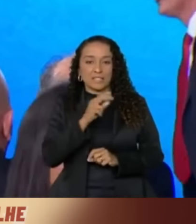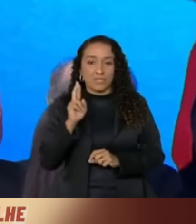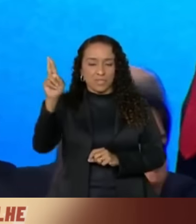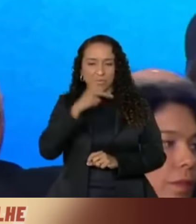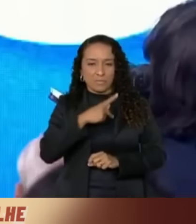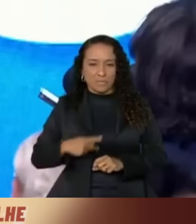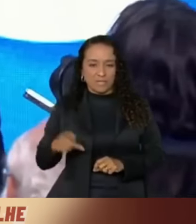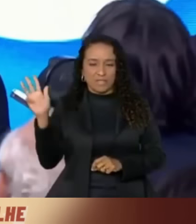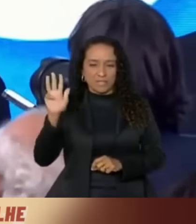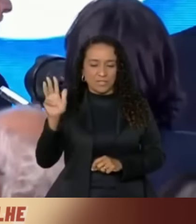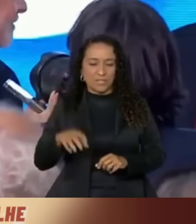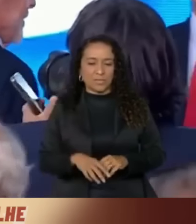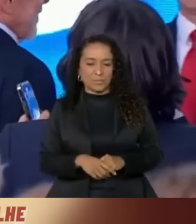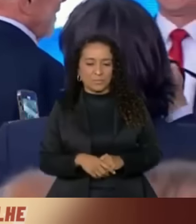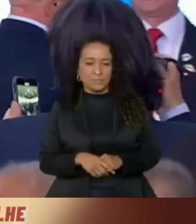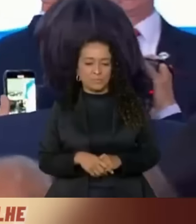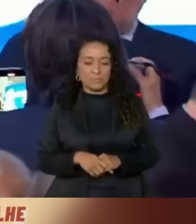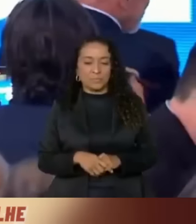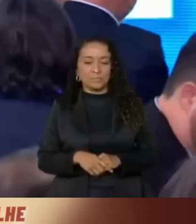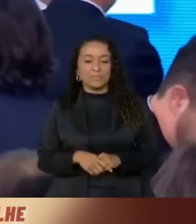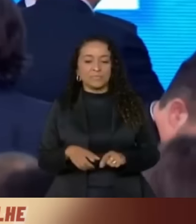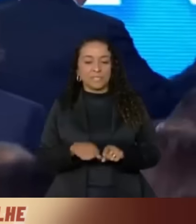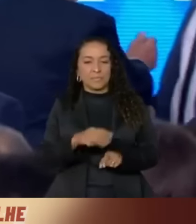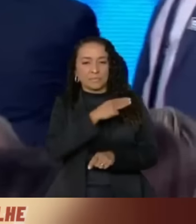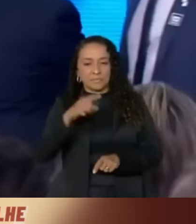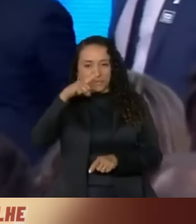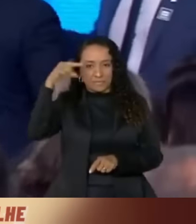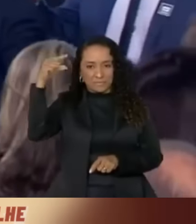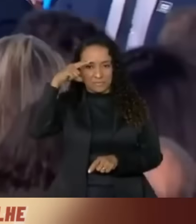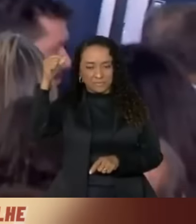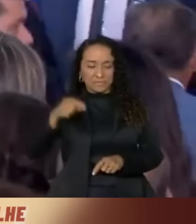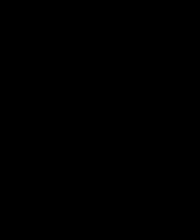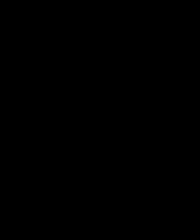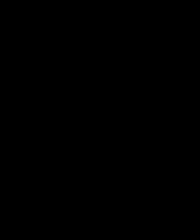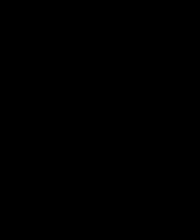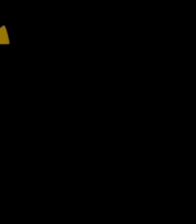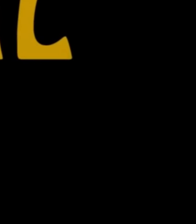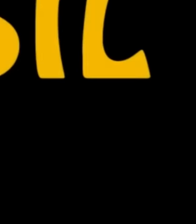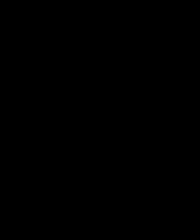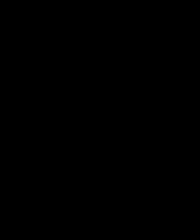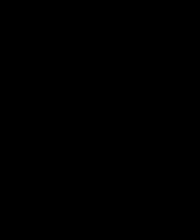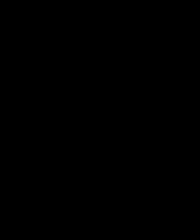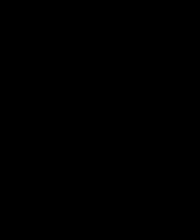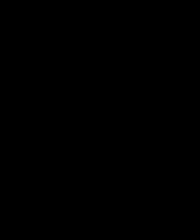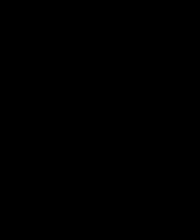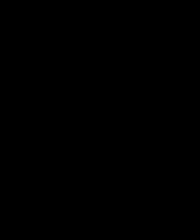presidente da República, Luiz Inácio Lula da Silva, e da senhora Janja Lula da Silva.